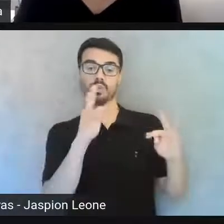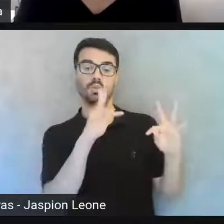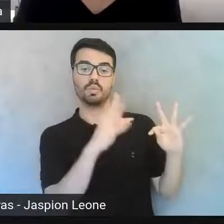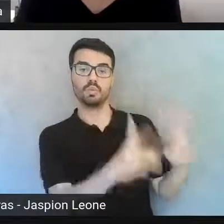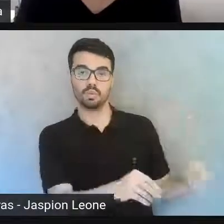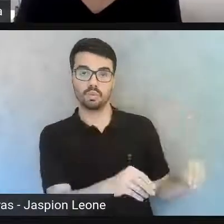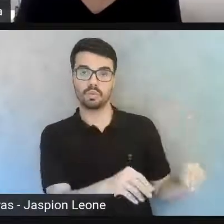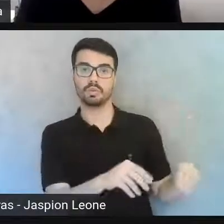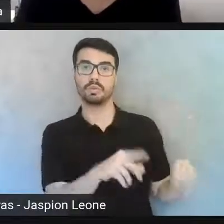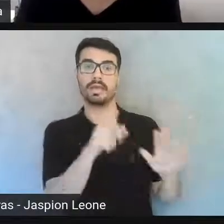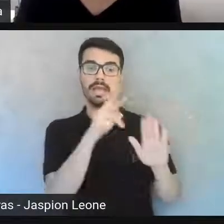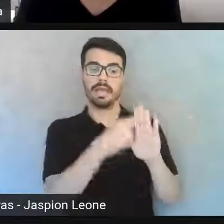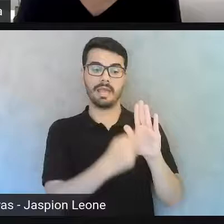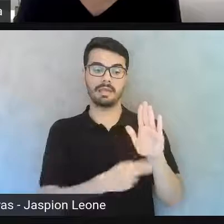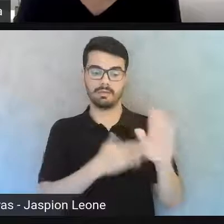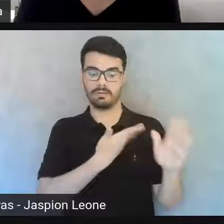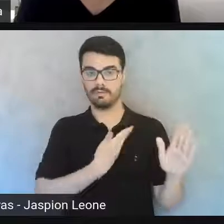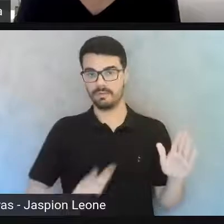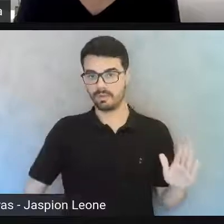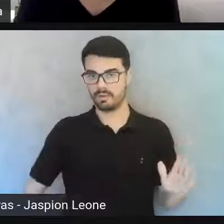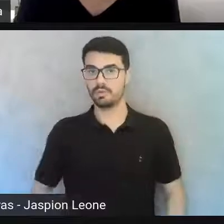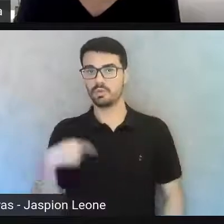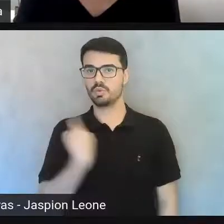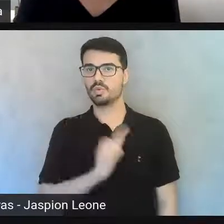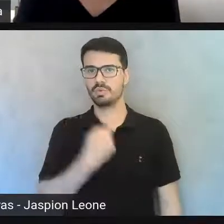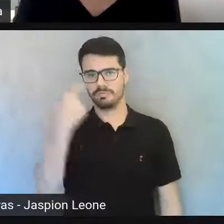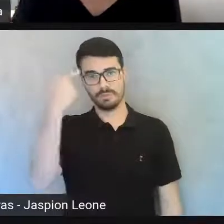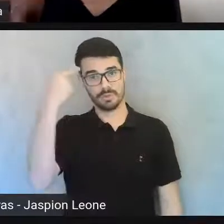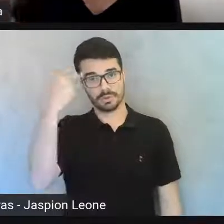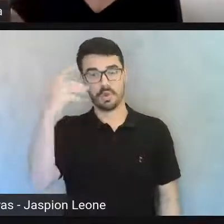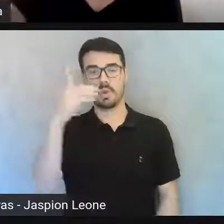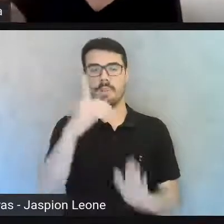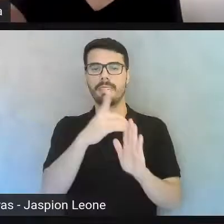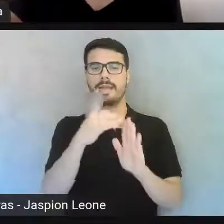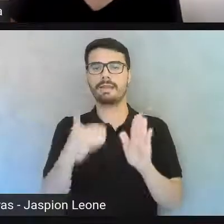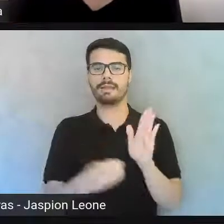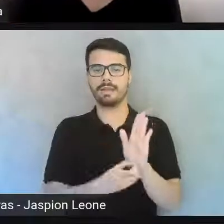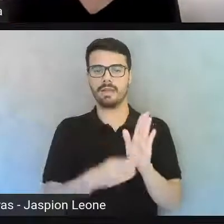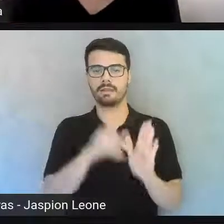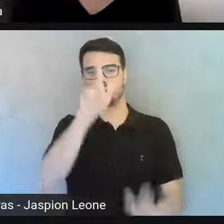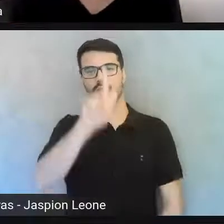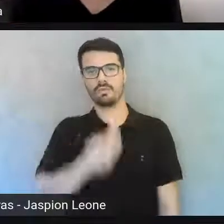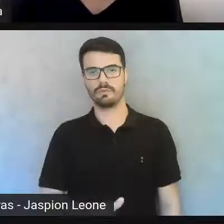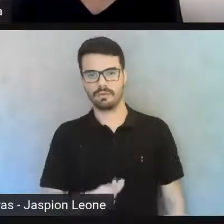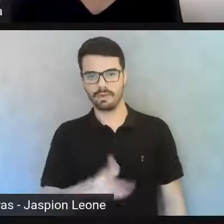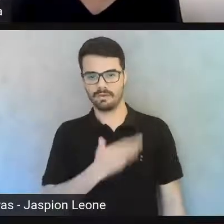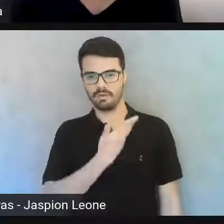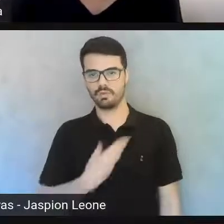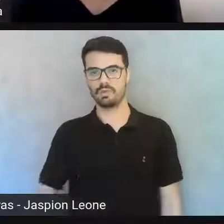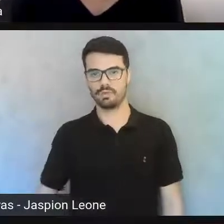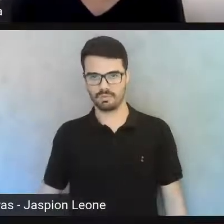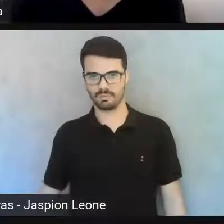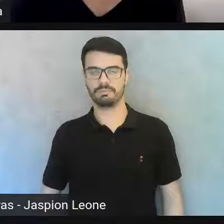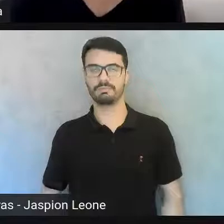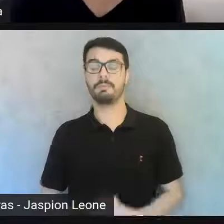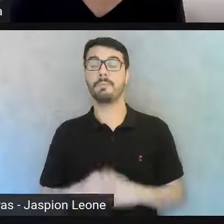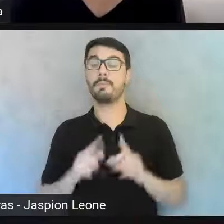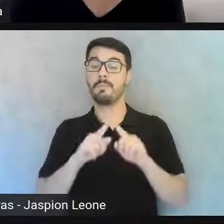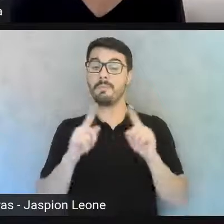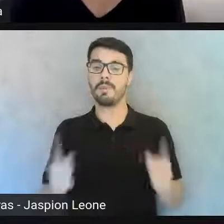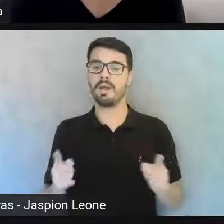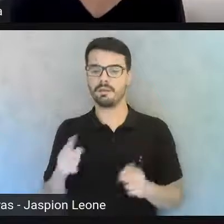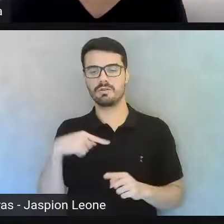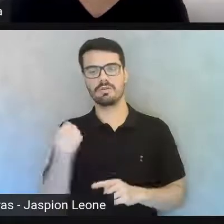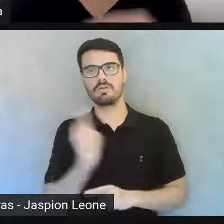que aconteceu? A gente até pensou em fazer um decreto de governo. O que acontece? Quando a gente foi